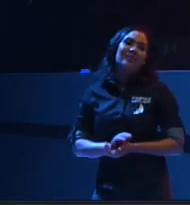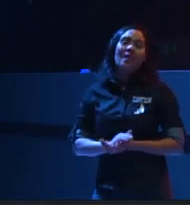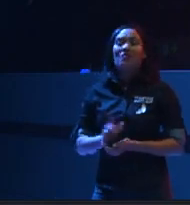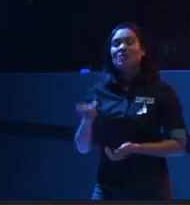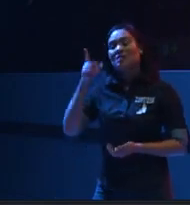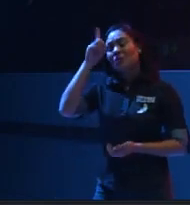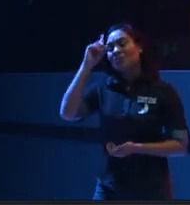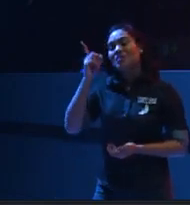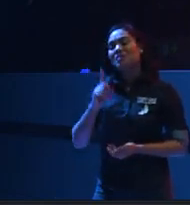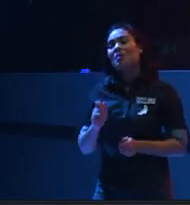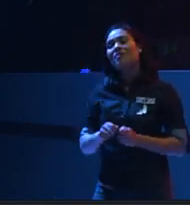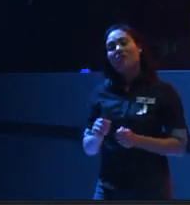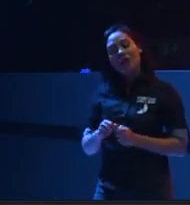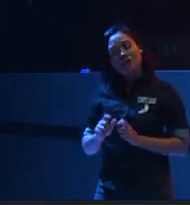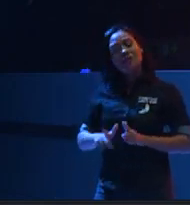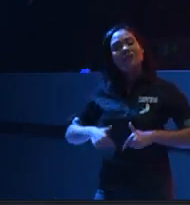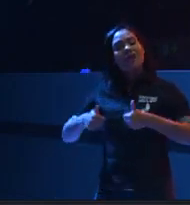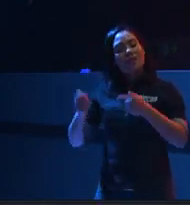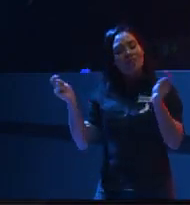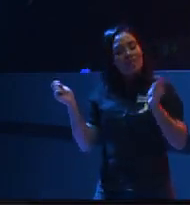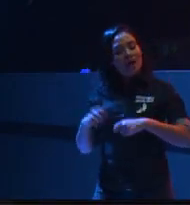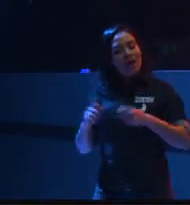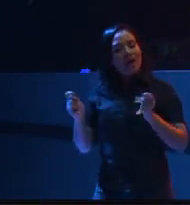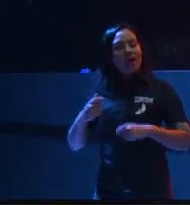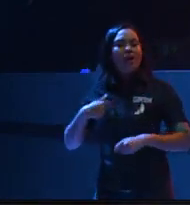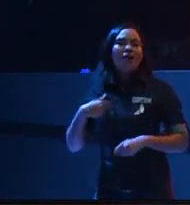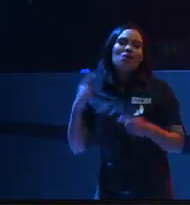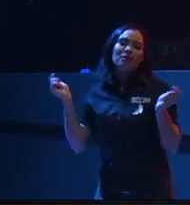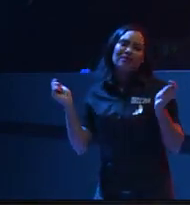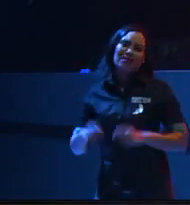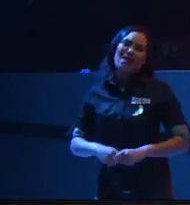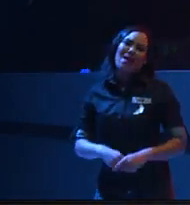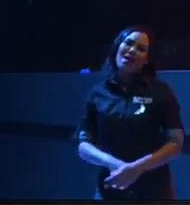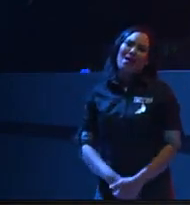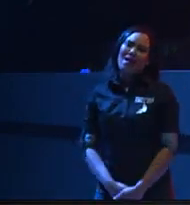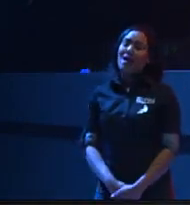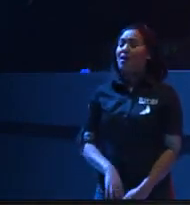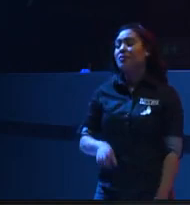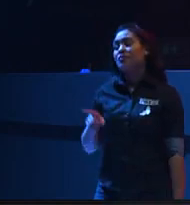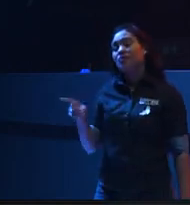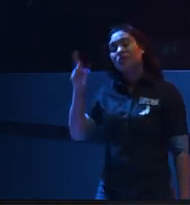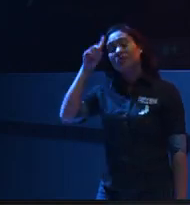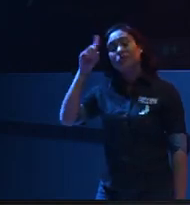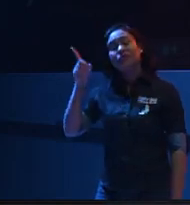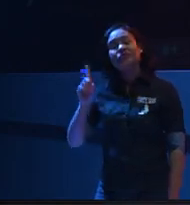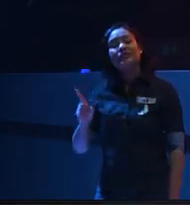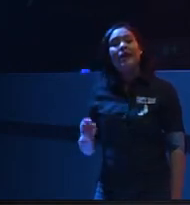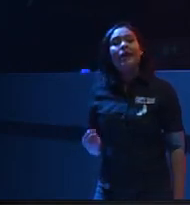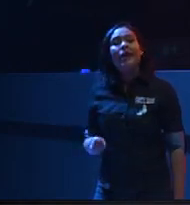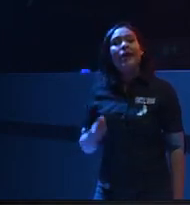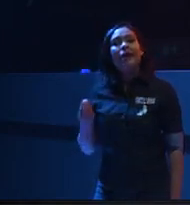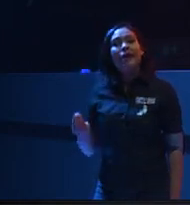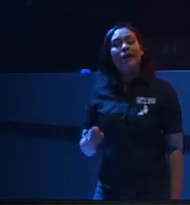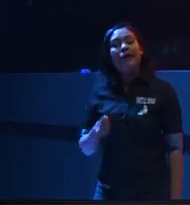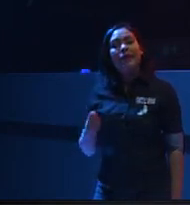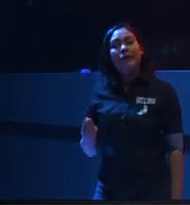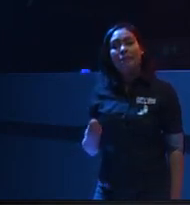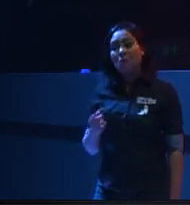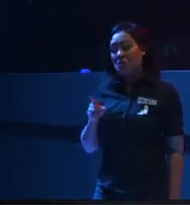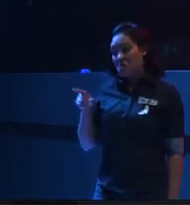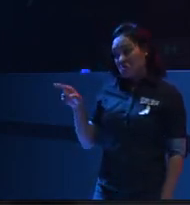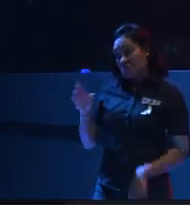posso fazer com o teu pouco se você não tem noção do que eu posso fazer com teu